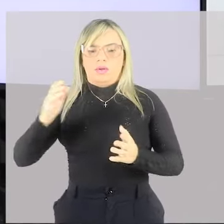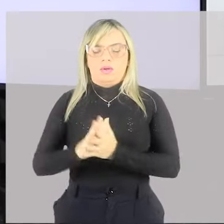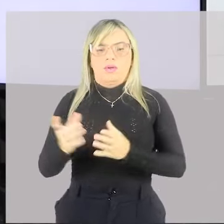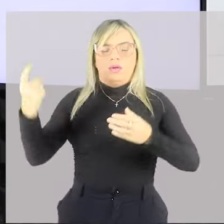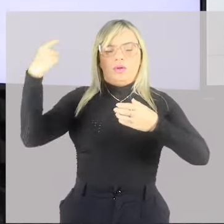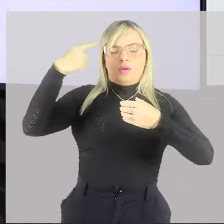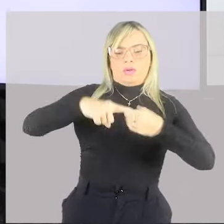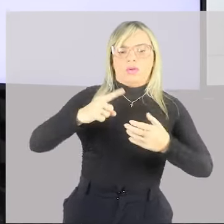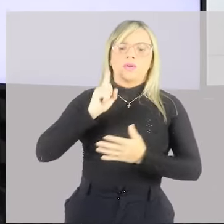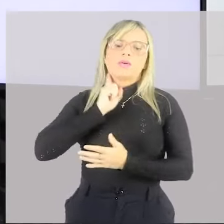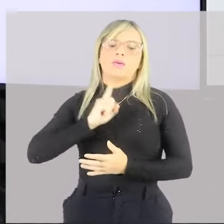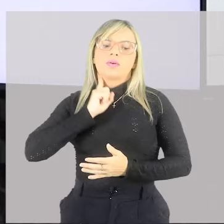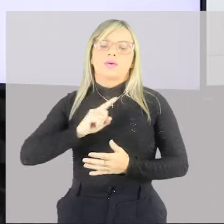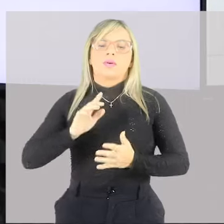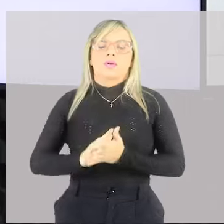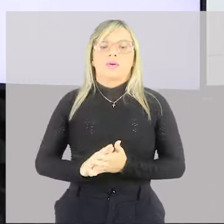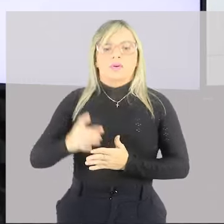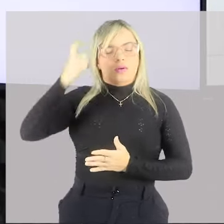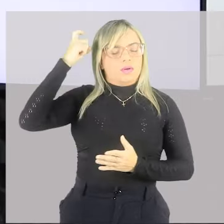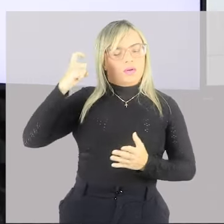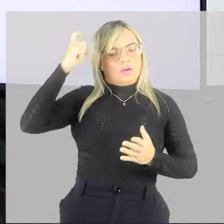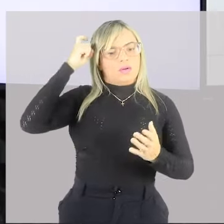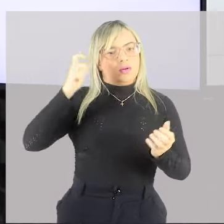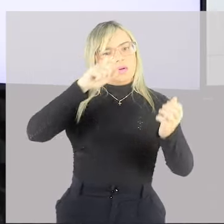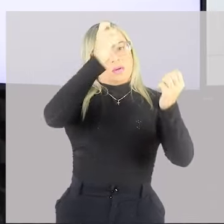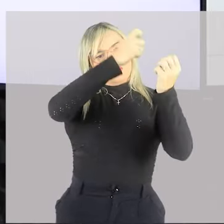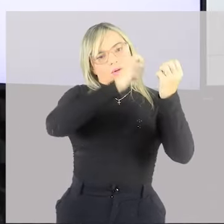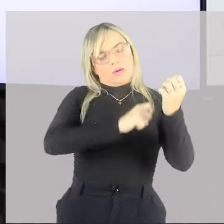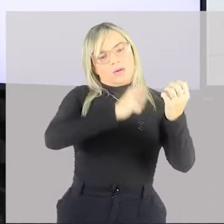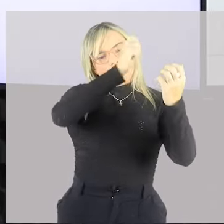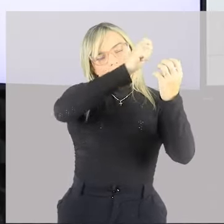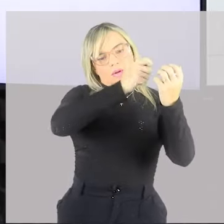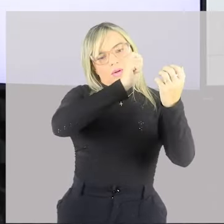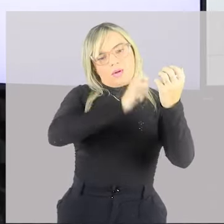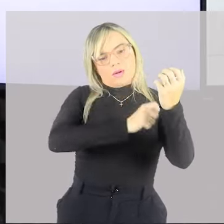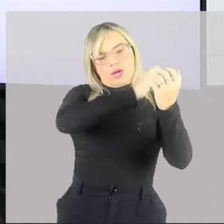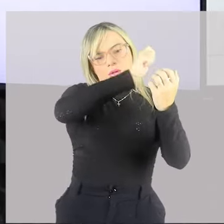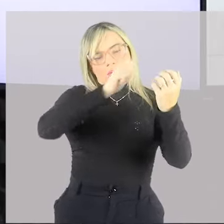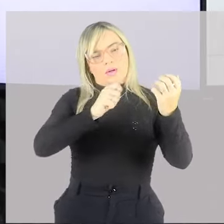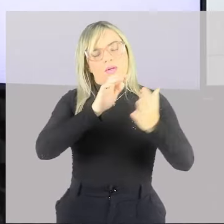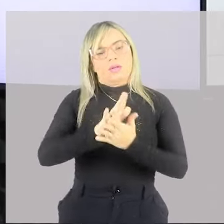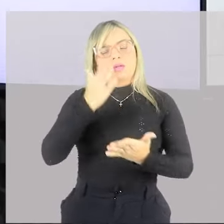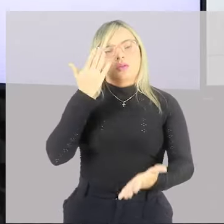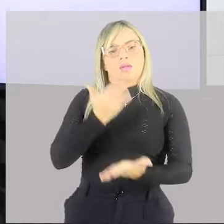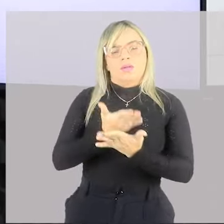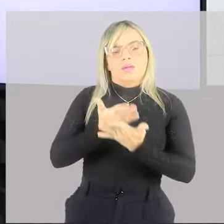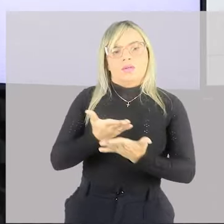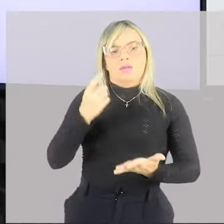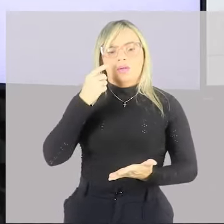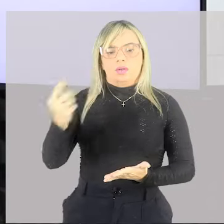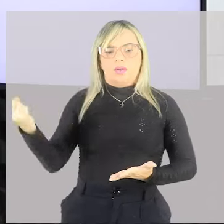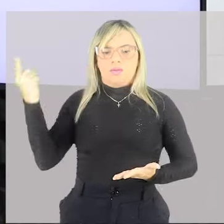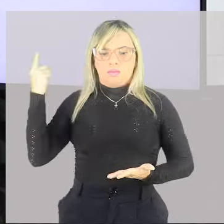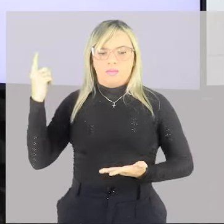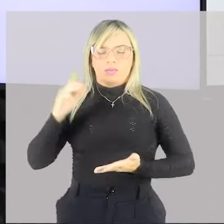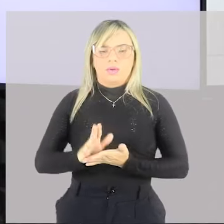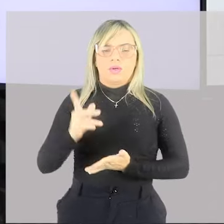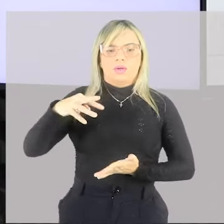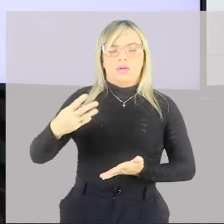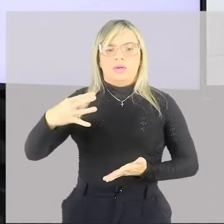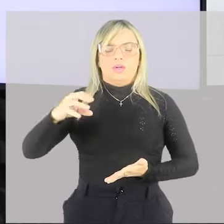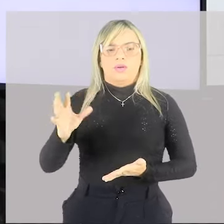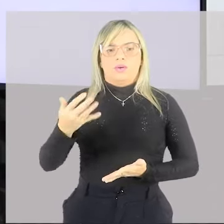Gerais a leij jadinho aquele que vocês já estudaram na escola né chama-se Antônio Francisco